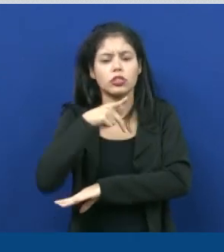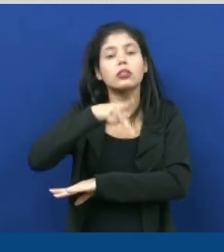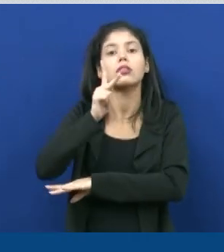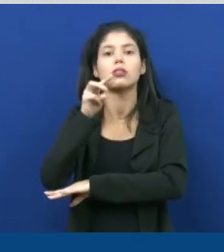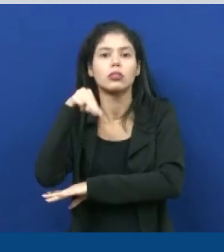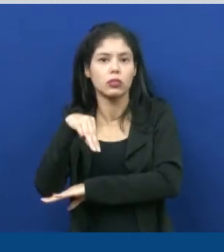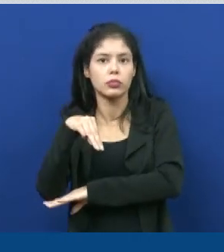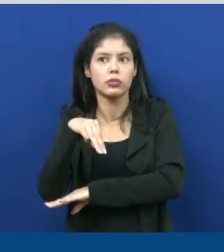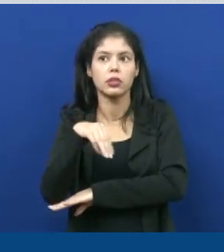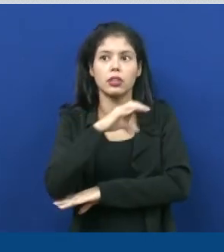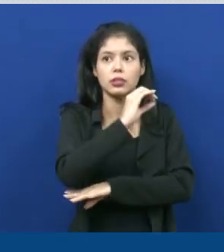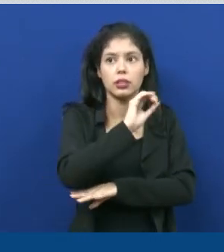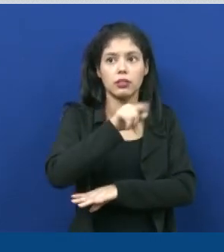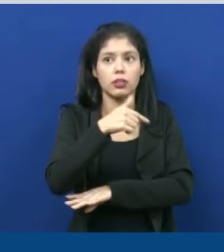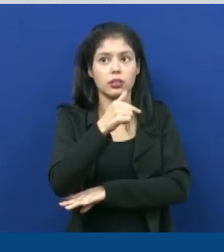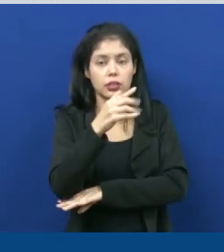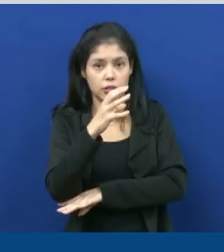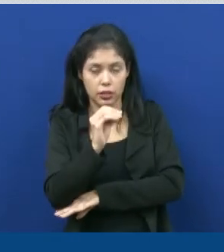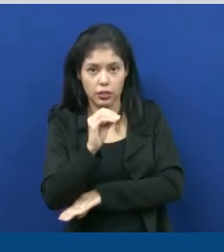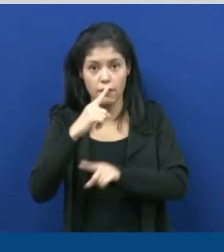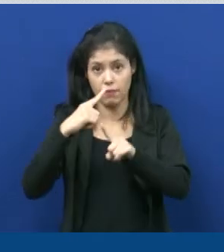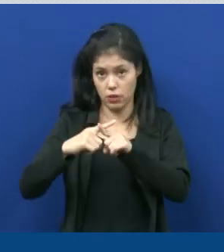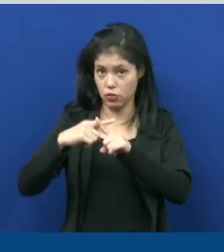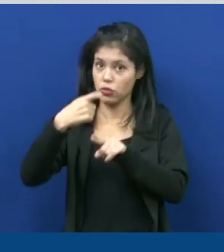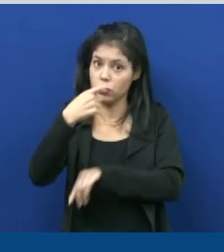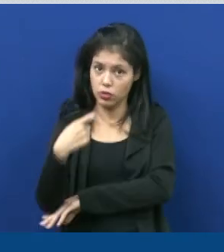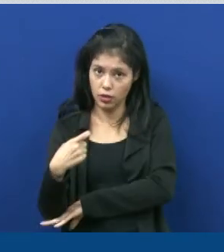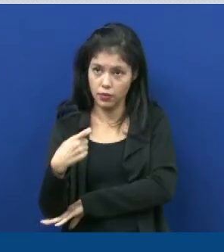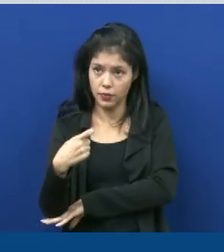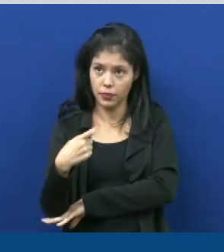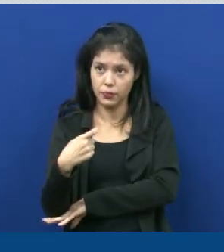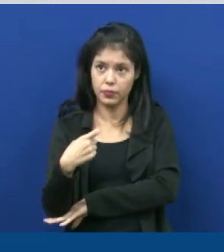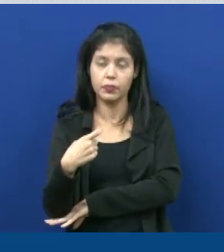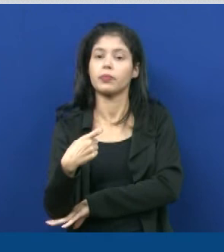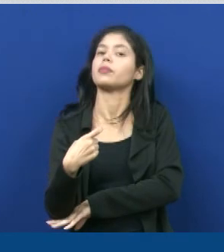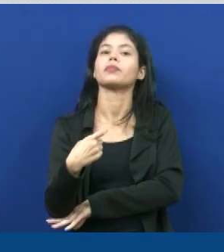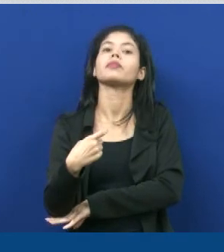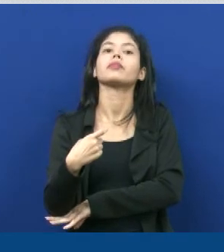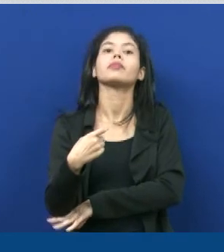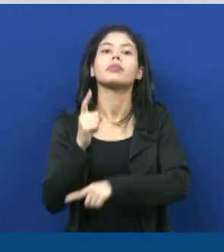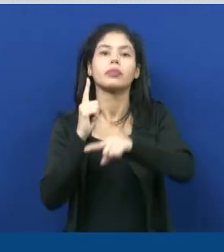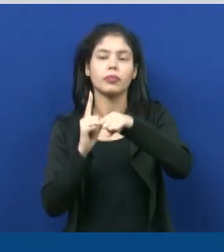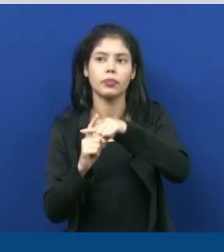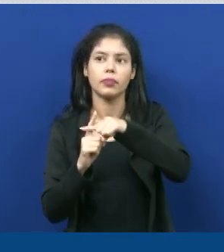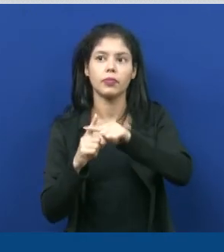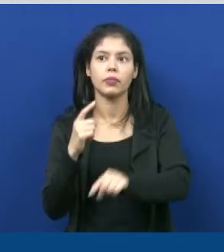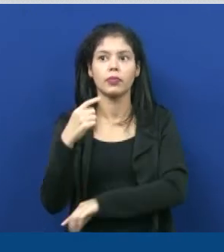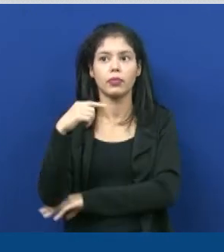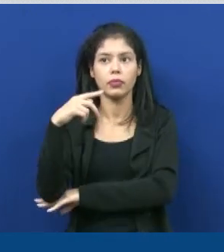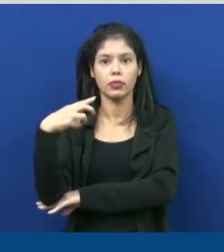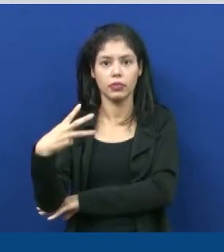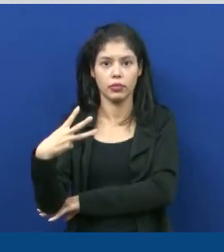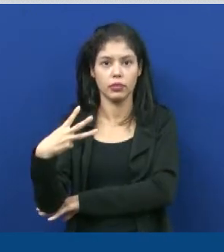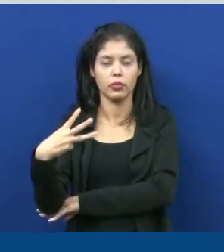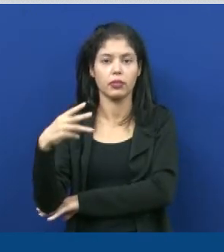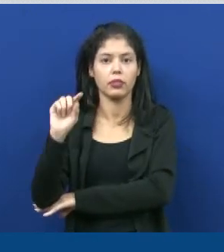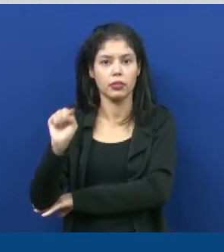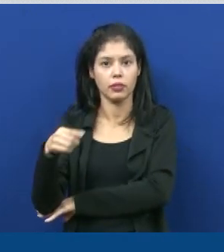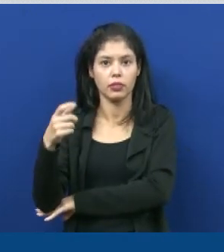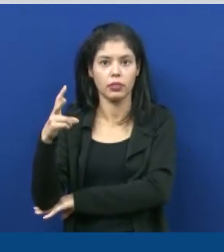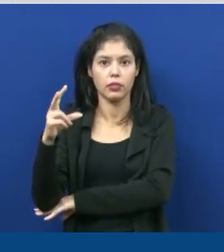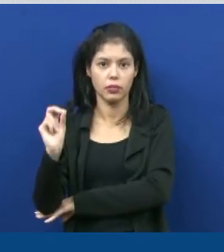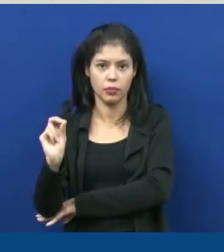Então, 0,70 vezes x, que é a quantidade de quilômetros rodados, mais o termo